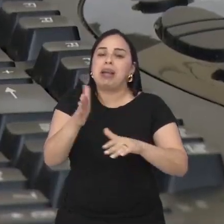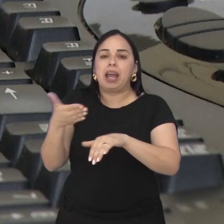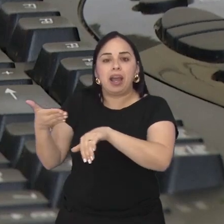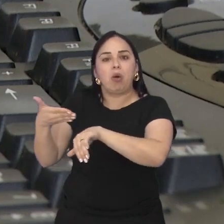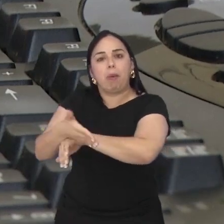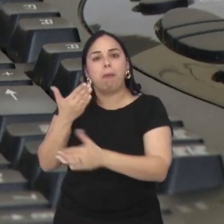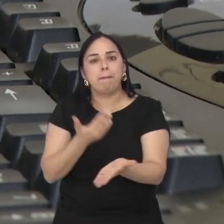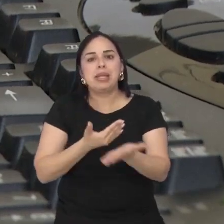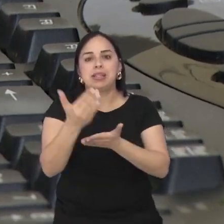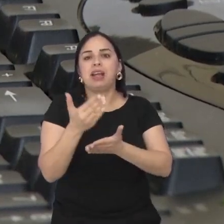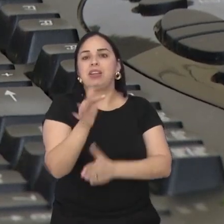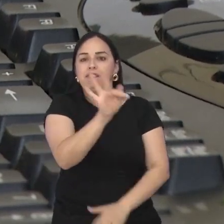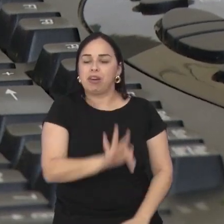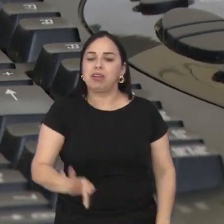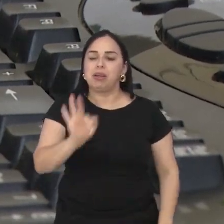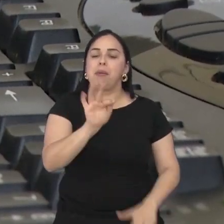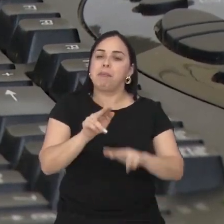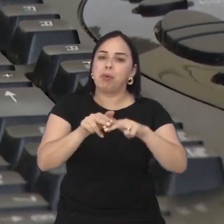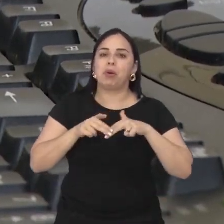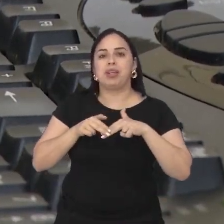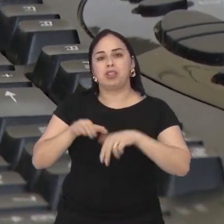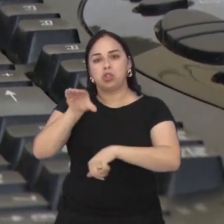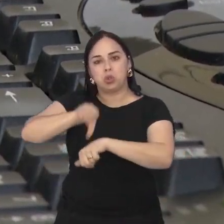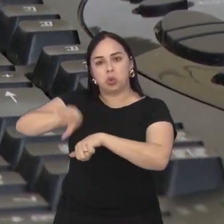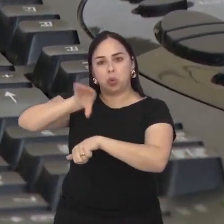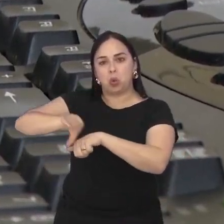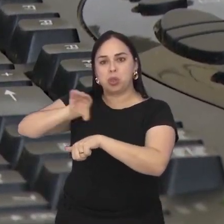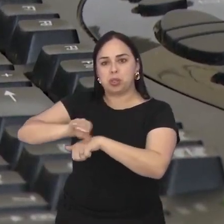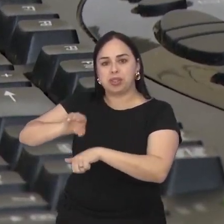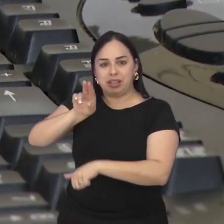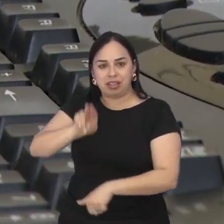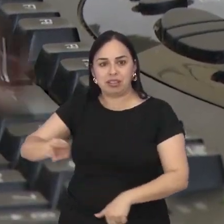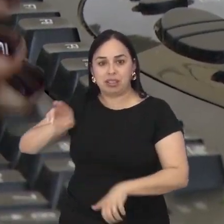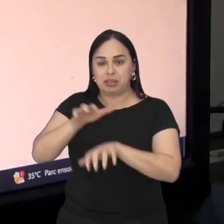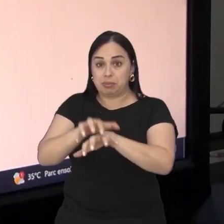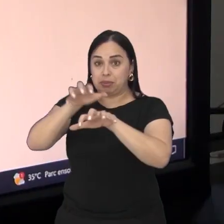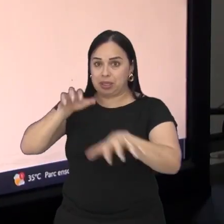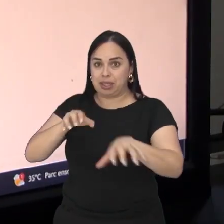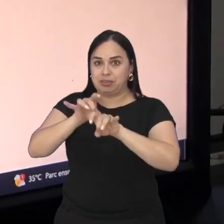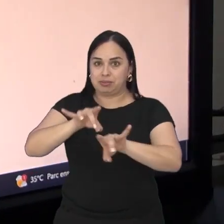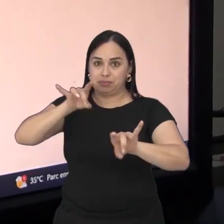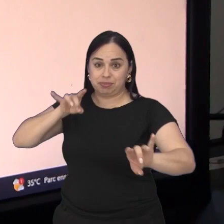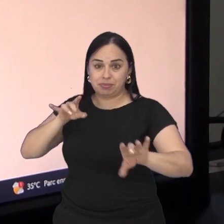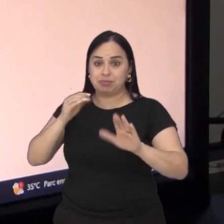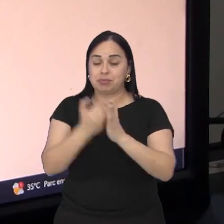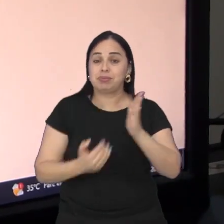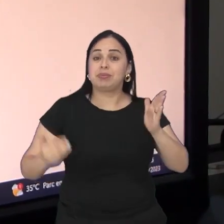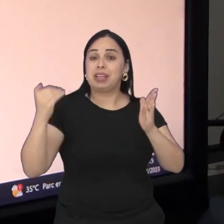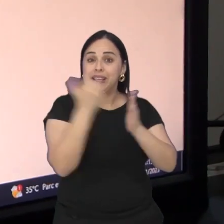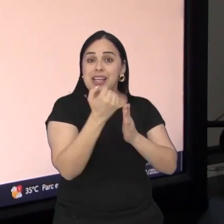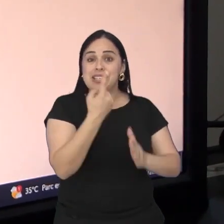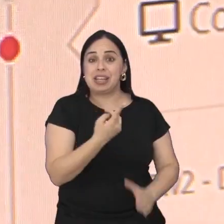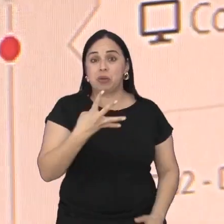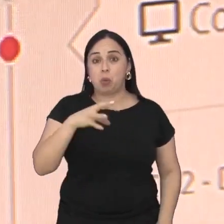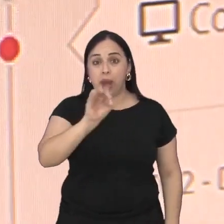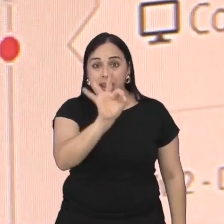quer ingressar no ensino superior. Por isso, a oferta de cursos universitários na modalidade à distância